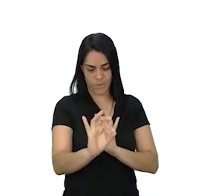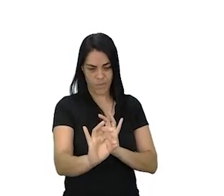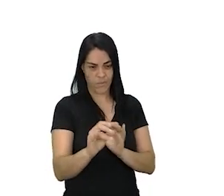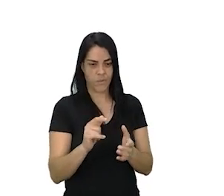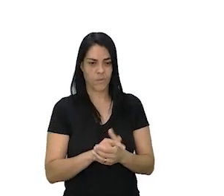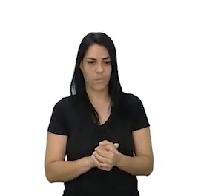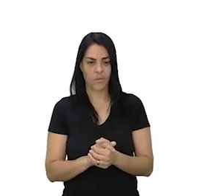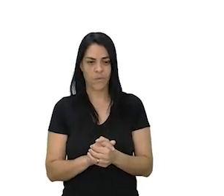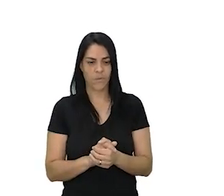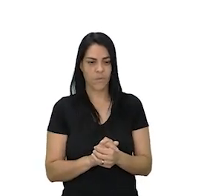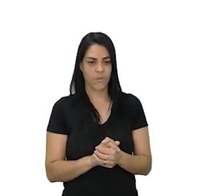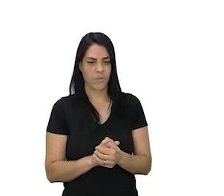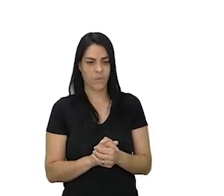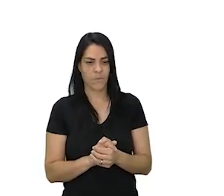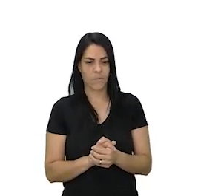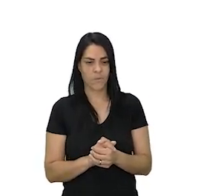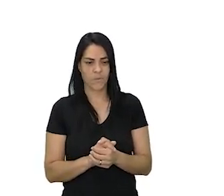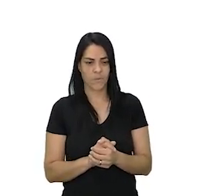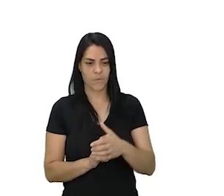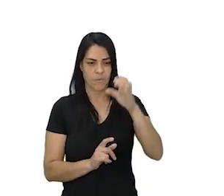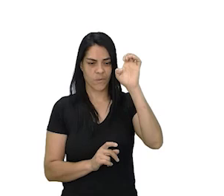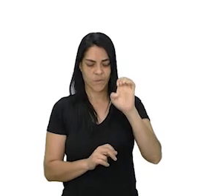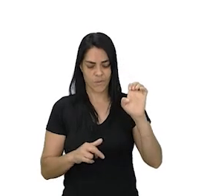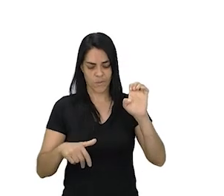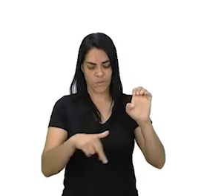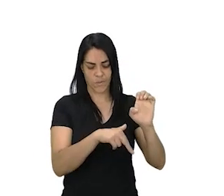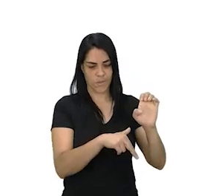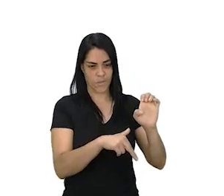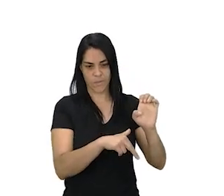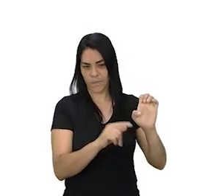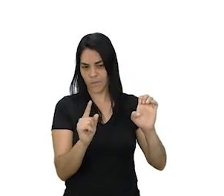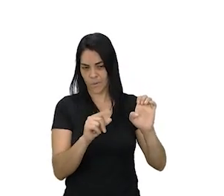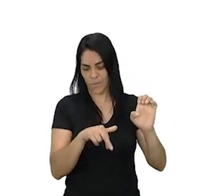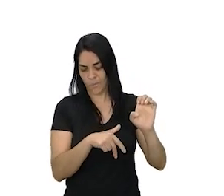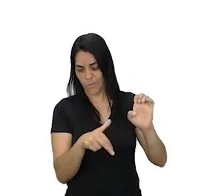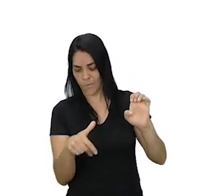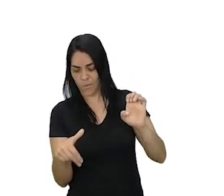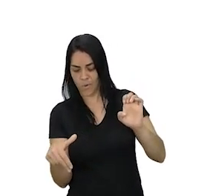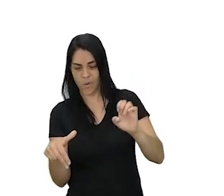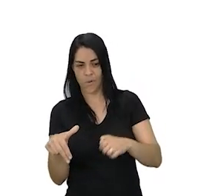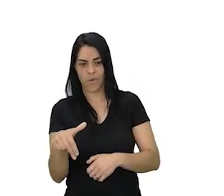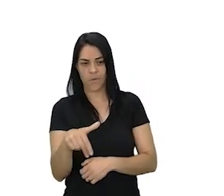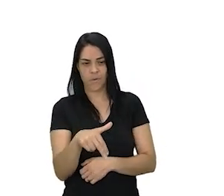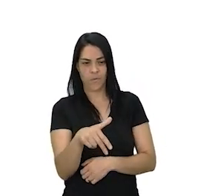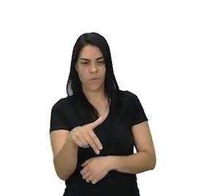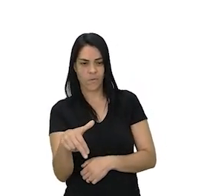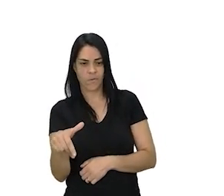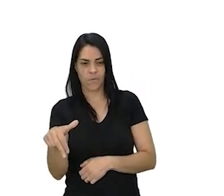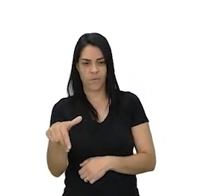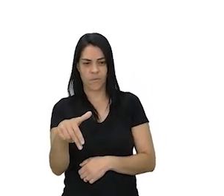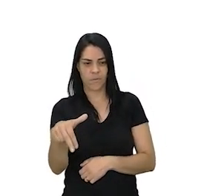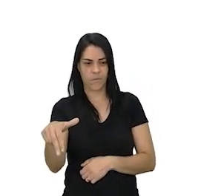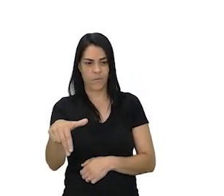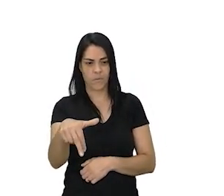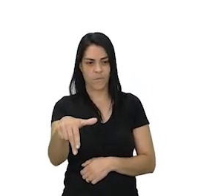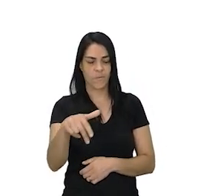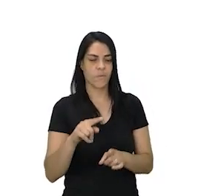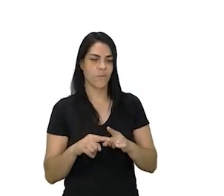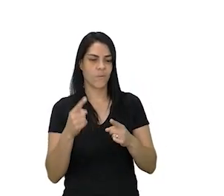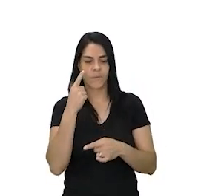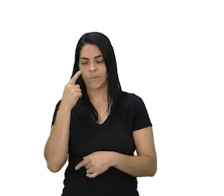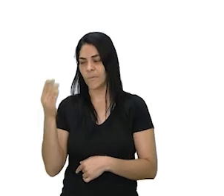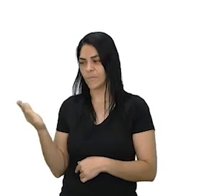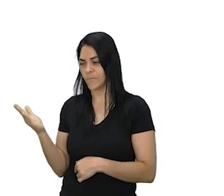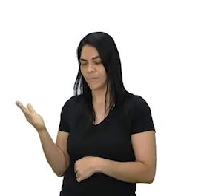de eu viro à esquerda inicialmente, ando um trecho, só que em vez